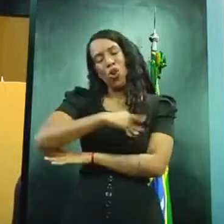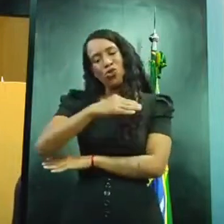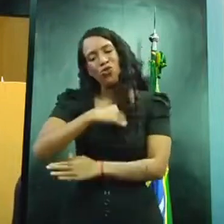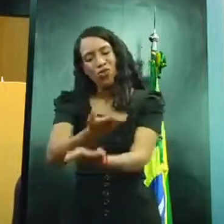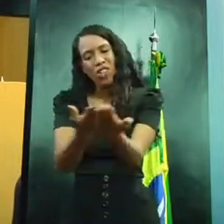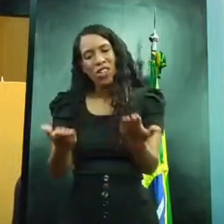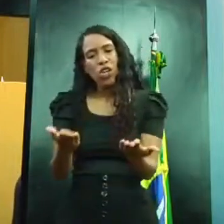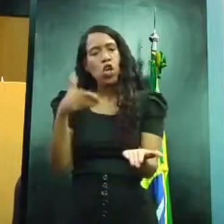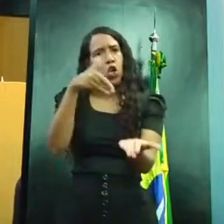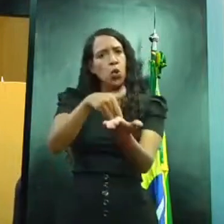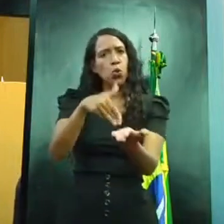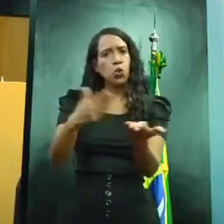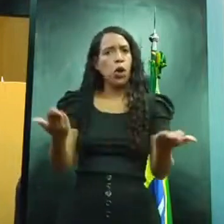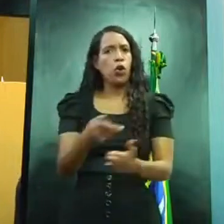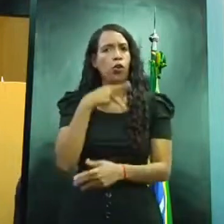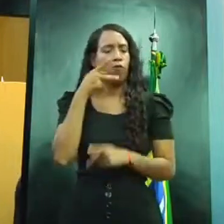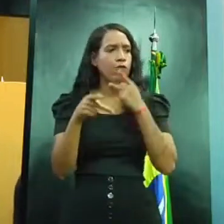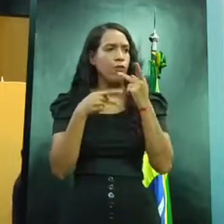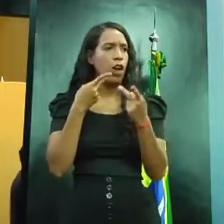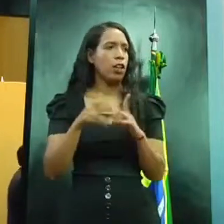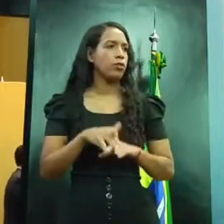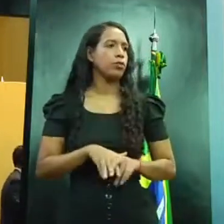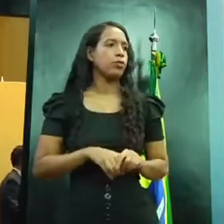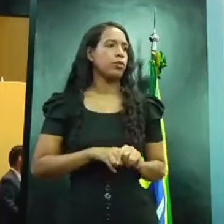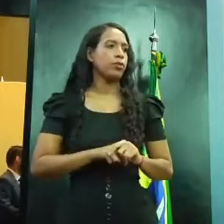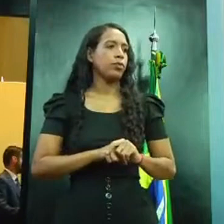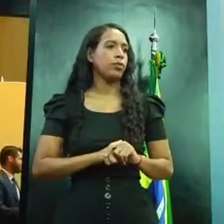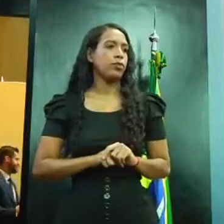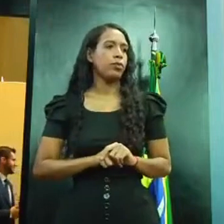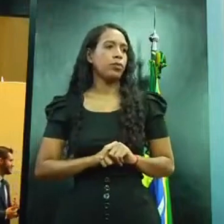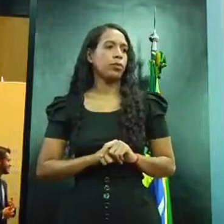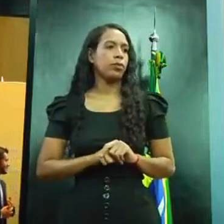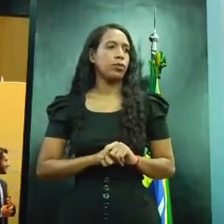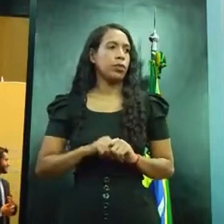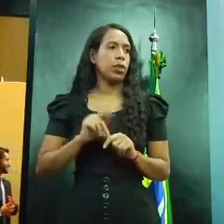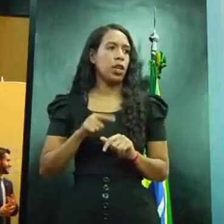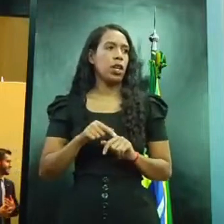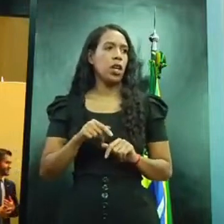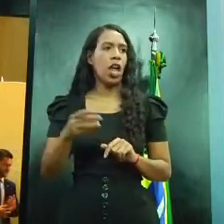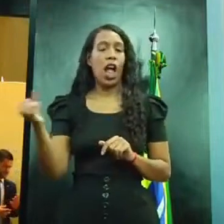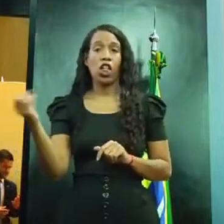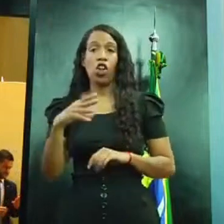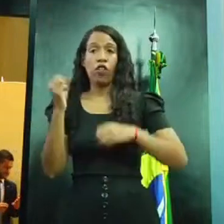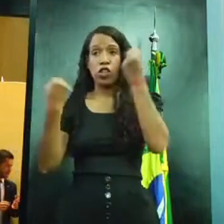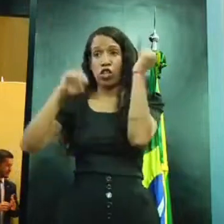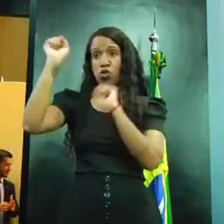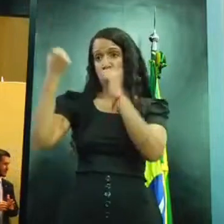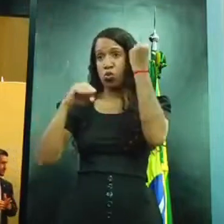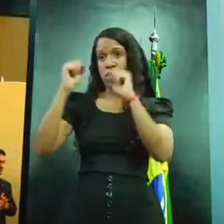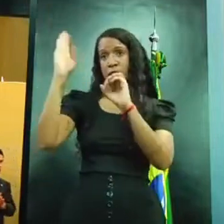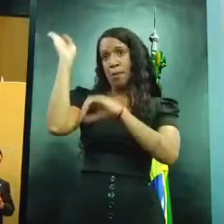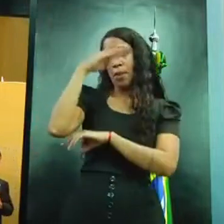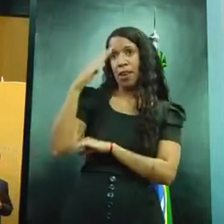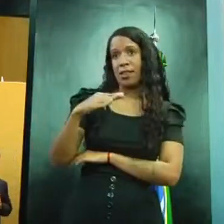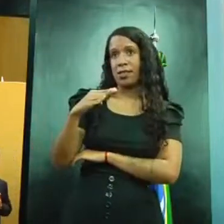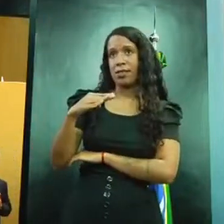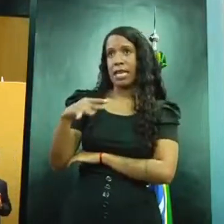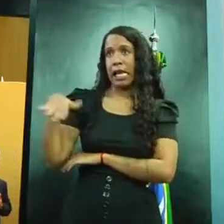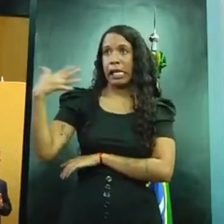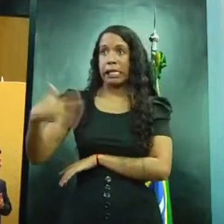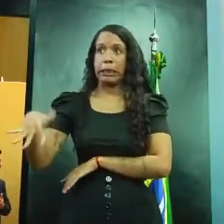o último argumento que usam, vice-presidente, é que o Nova Indústria Brasil carece